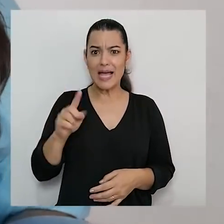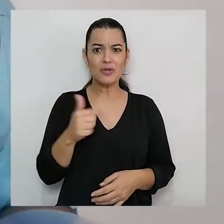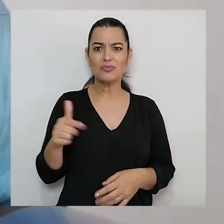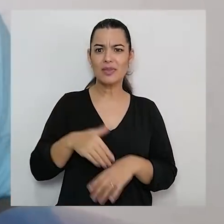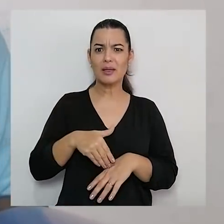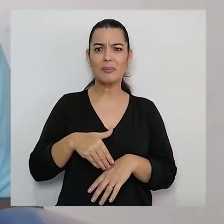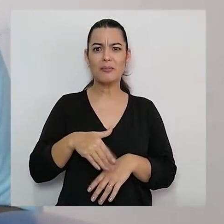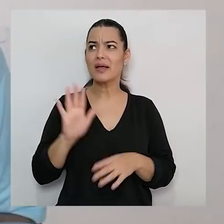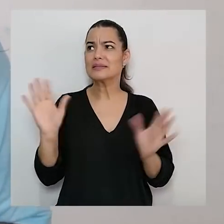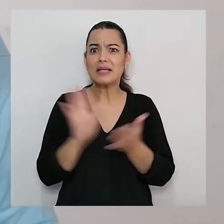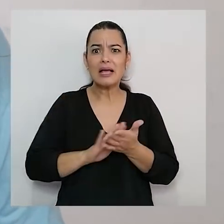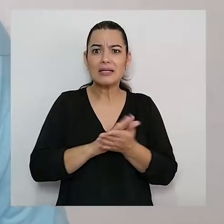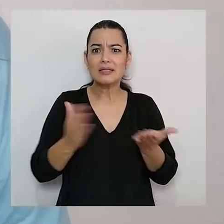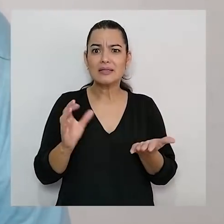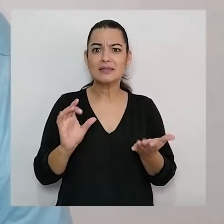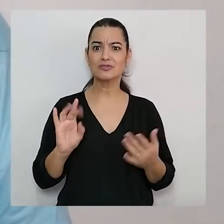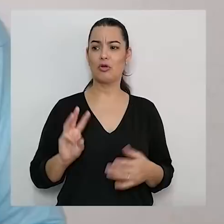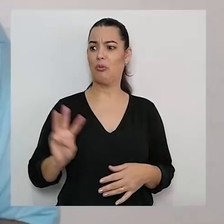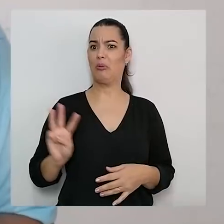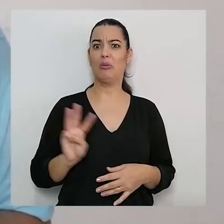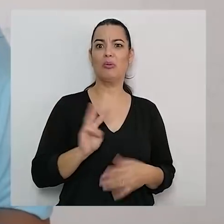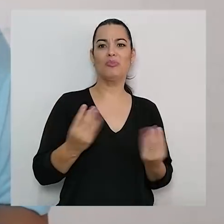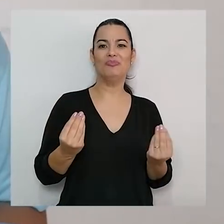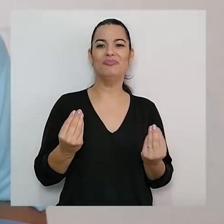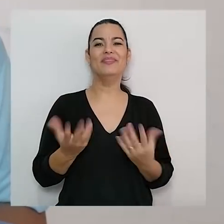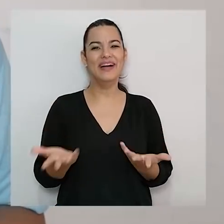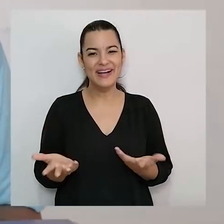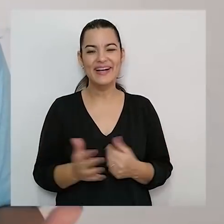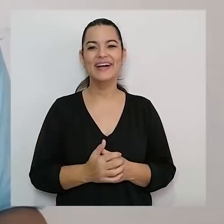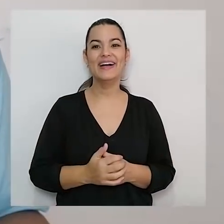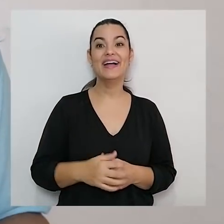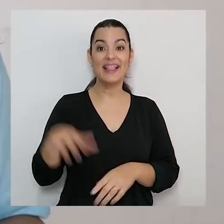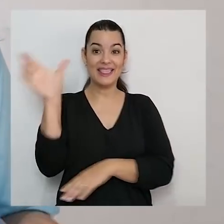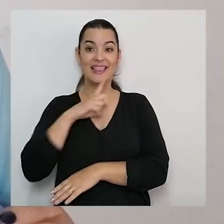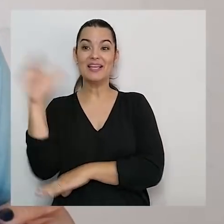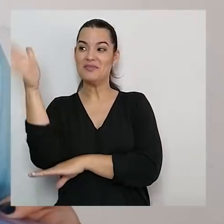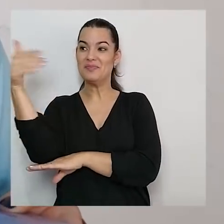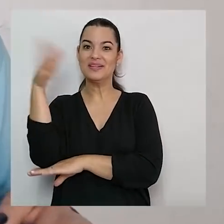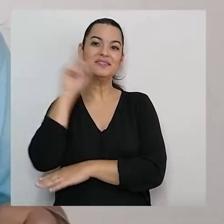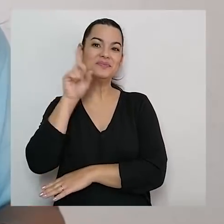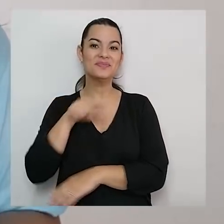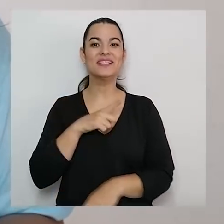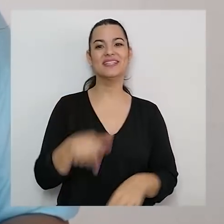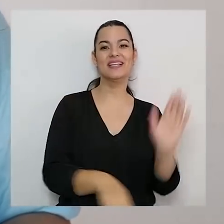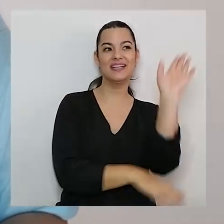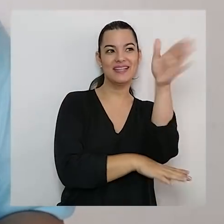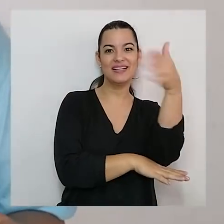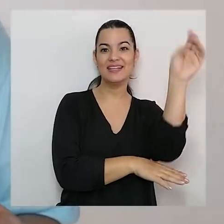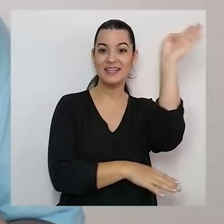Estados Unidos e a bandeira do Brasil. É um pouco do que nós conversamos, né? Que a letra não é tão comum aqui na língua